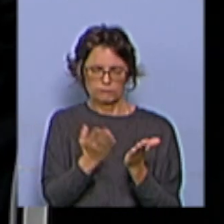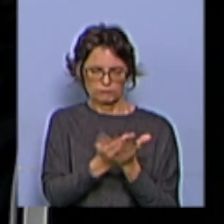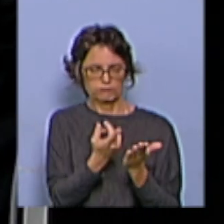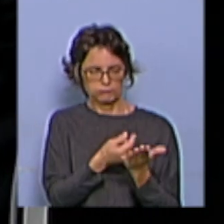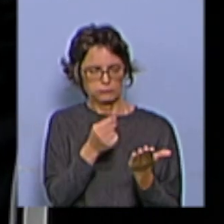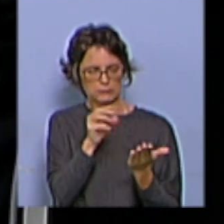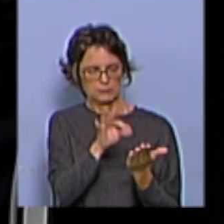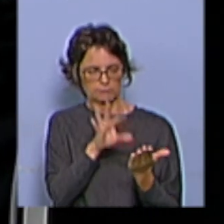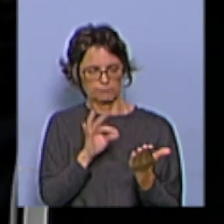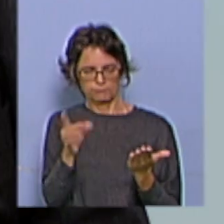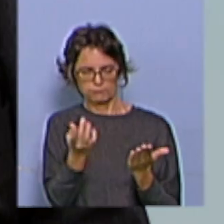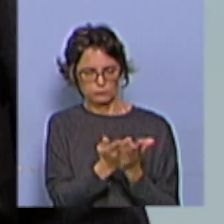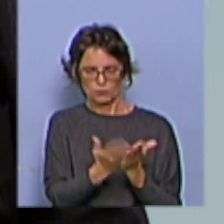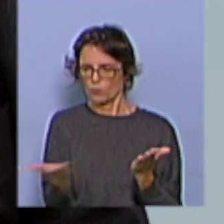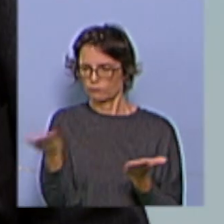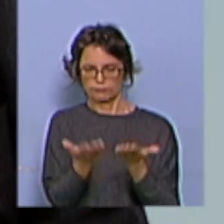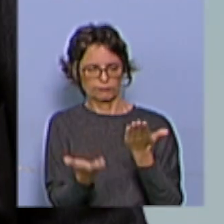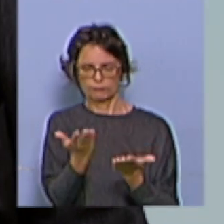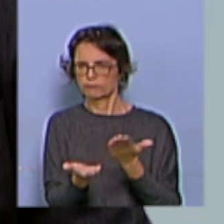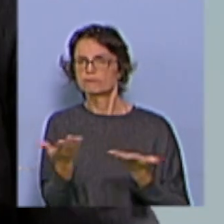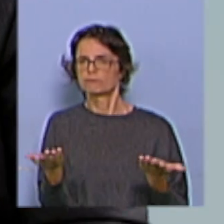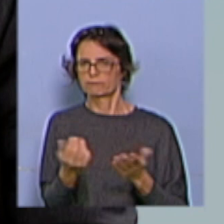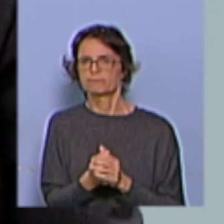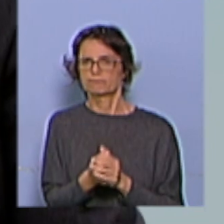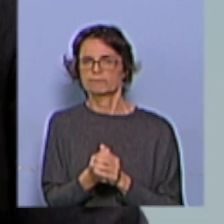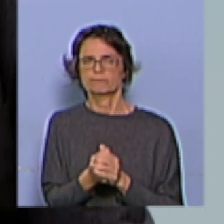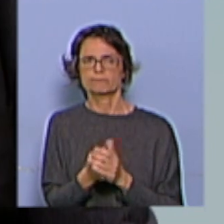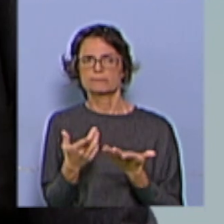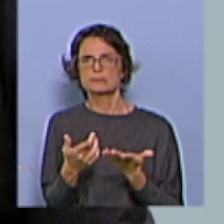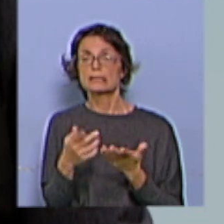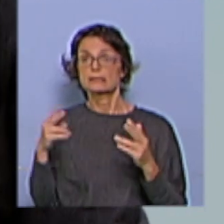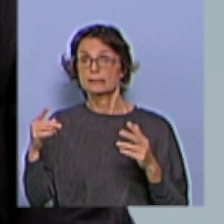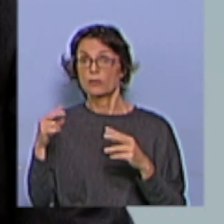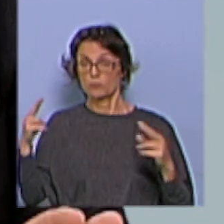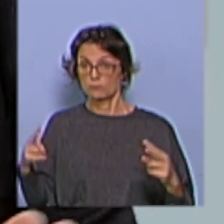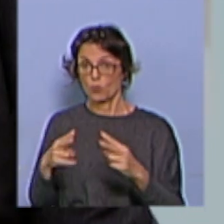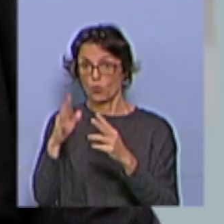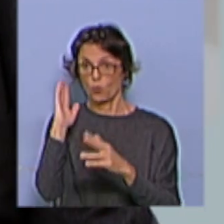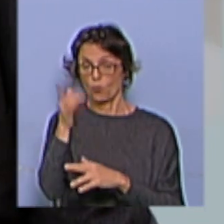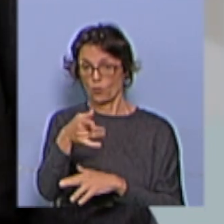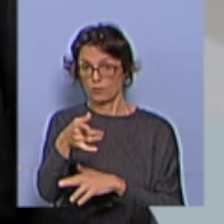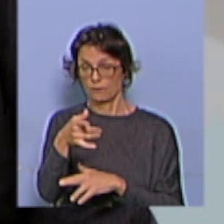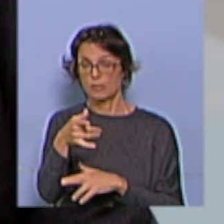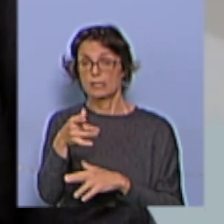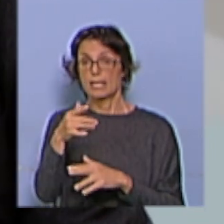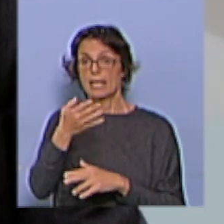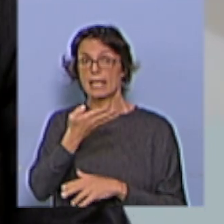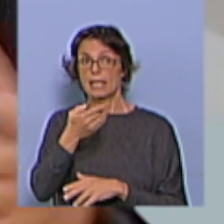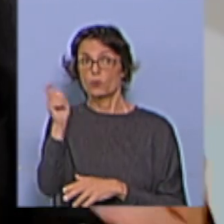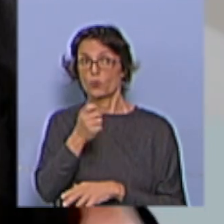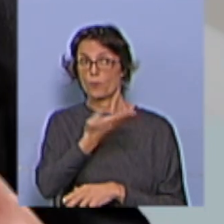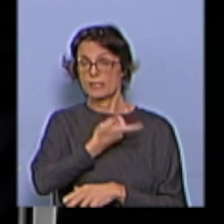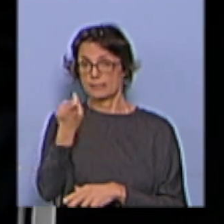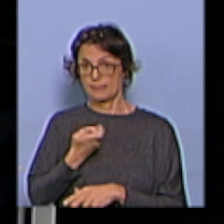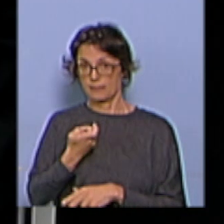no fundo, e vamos ter um encontro de capelães em dezembro, só para capelães. Geralmente esses encontros